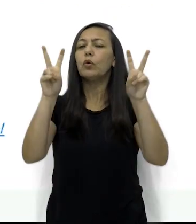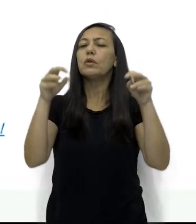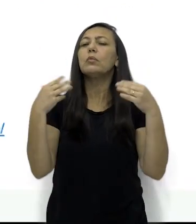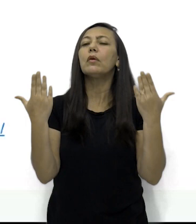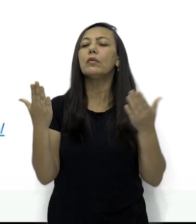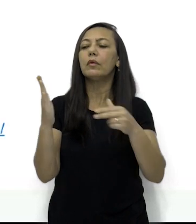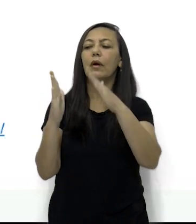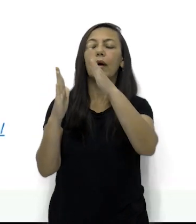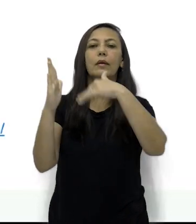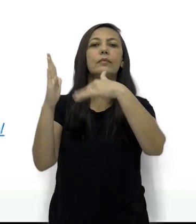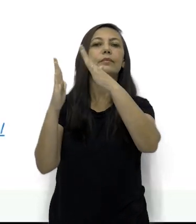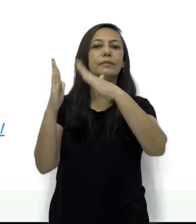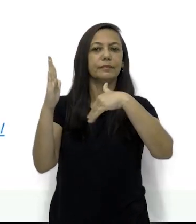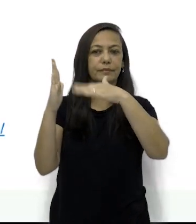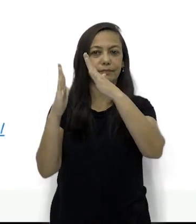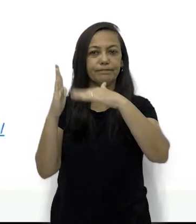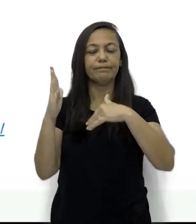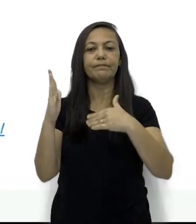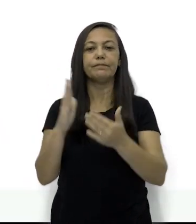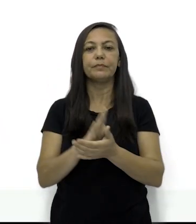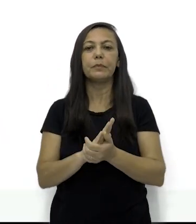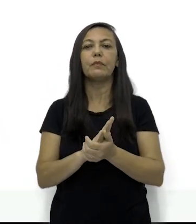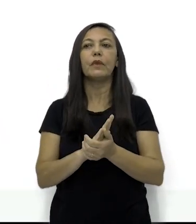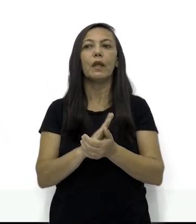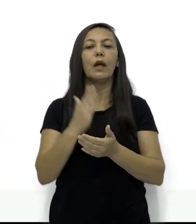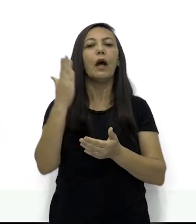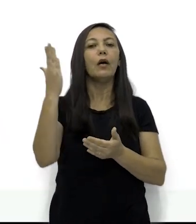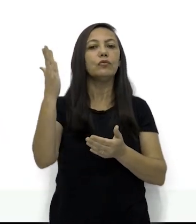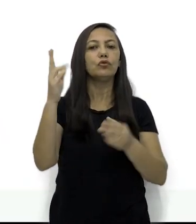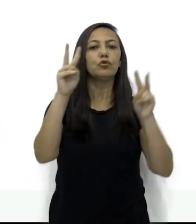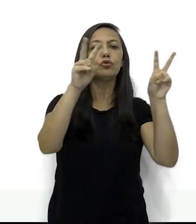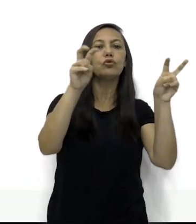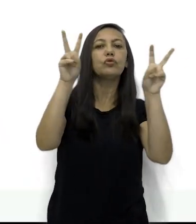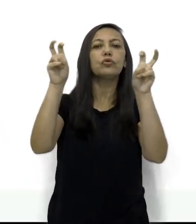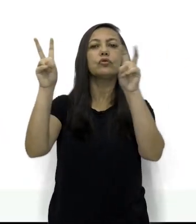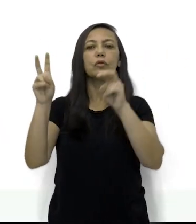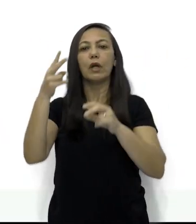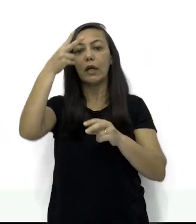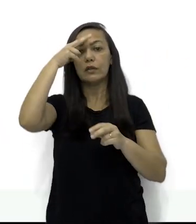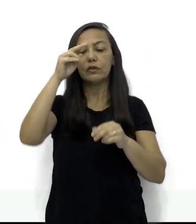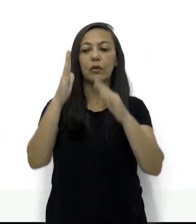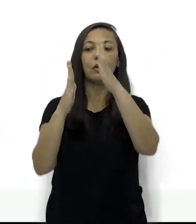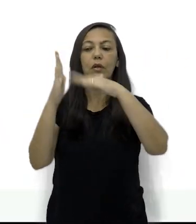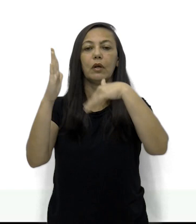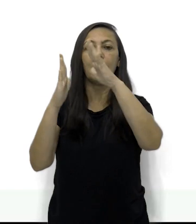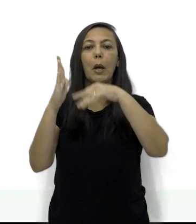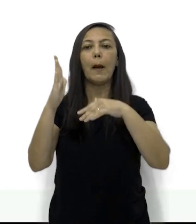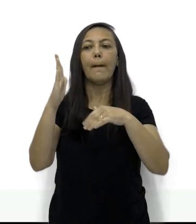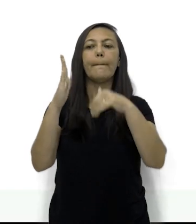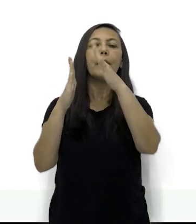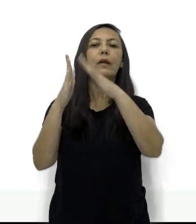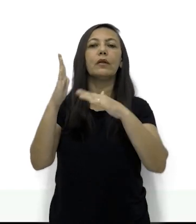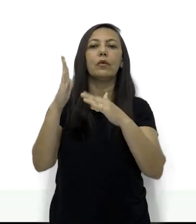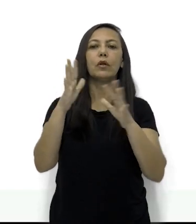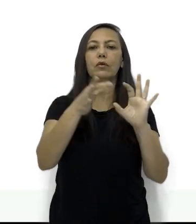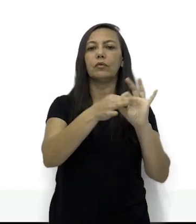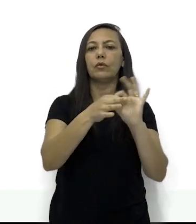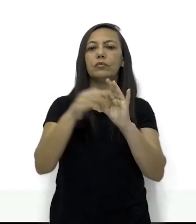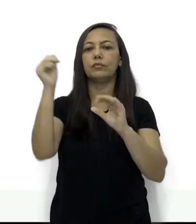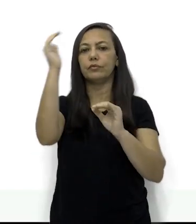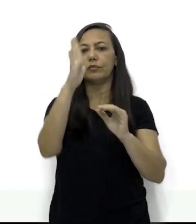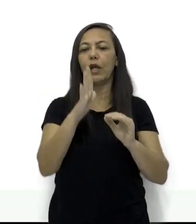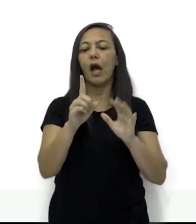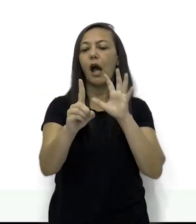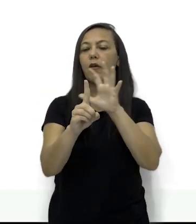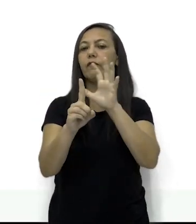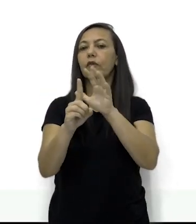O tema trabalhado foi pintura. E esses foram os tópicos: história da pintura, pintura no contexto brasileiro,